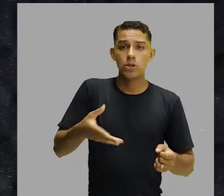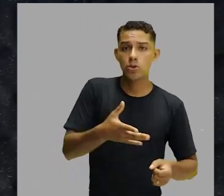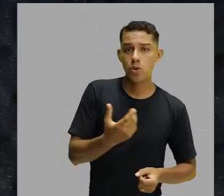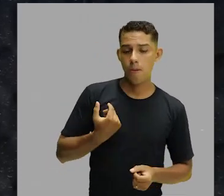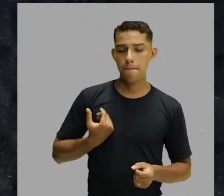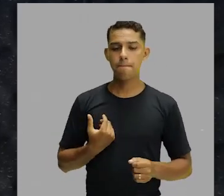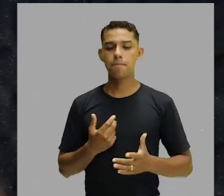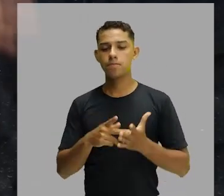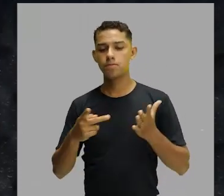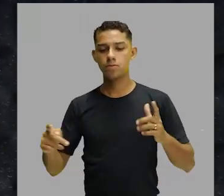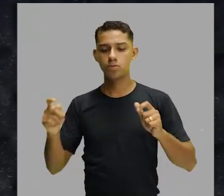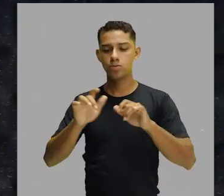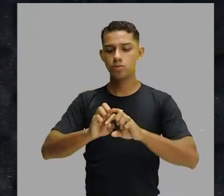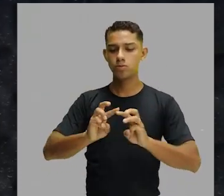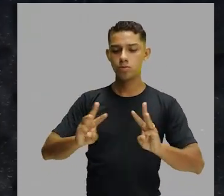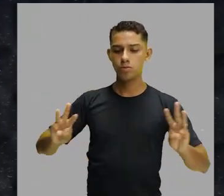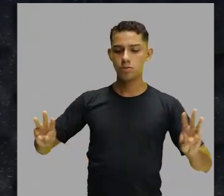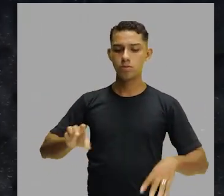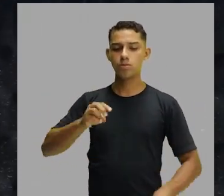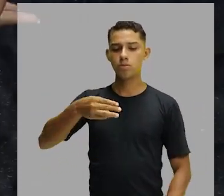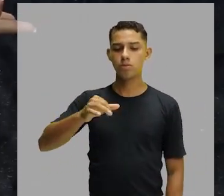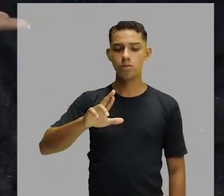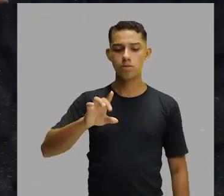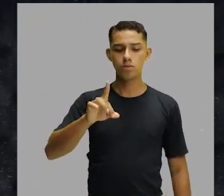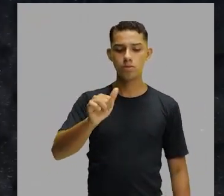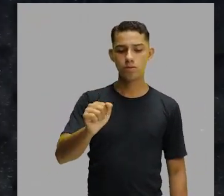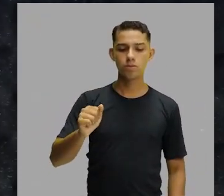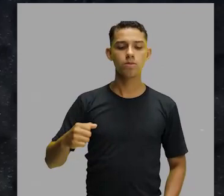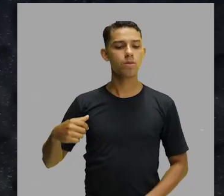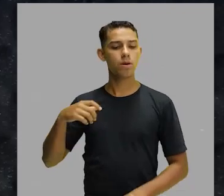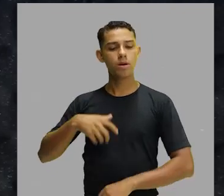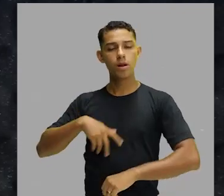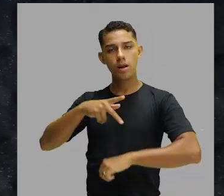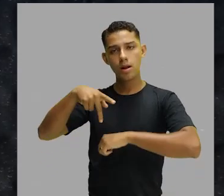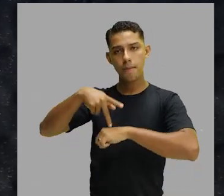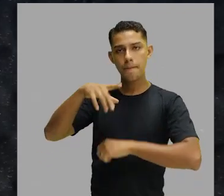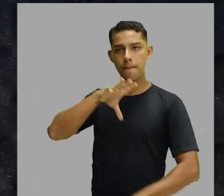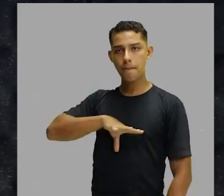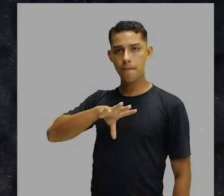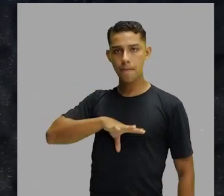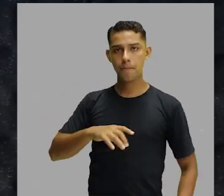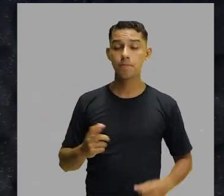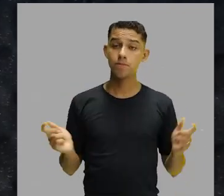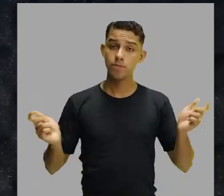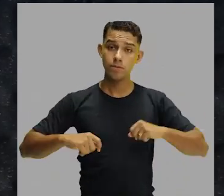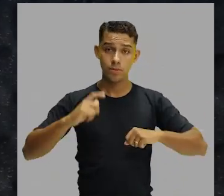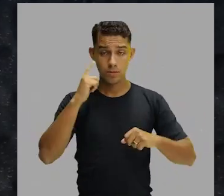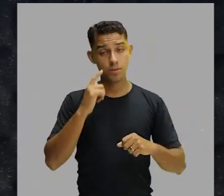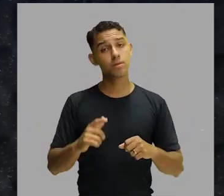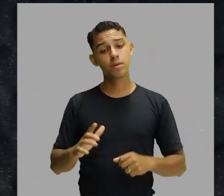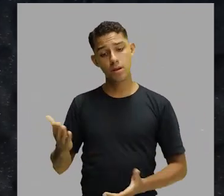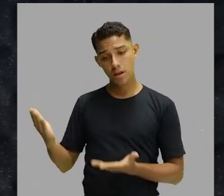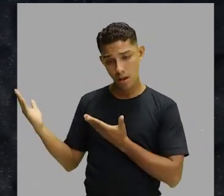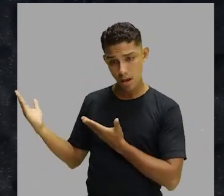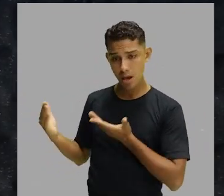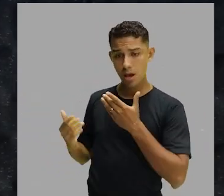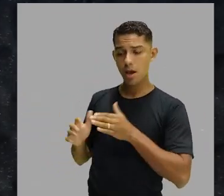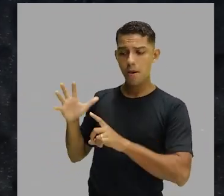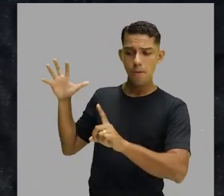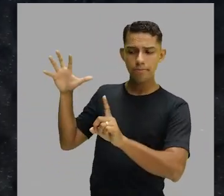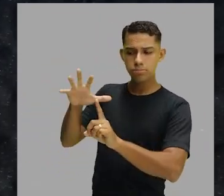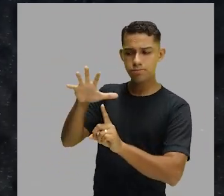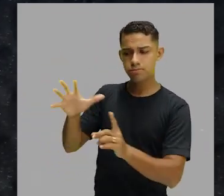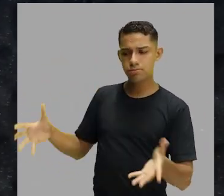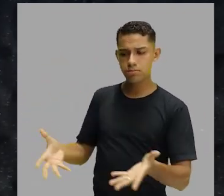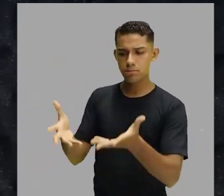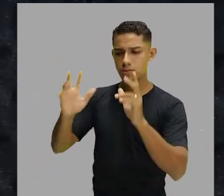a Portugal, tá? Aqui é a questão da influência. O Petrarca, ele é um influenciador, ele é o fundador do humanismo,